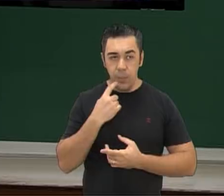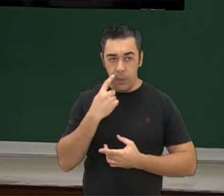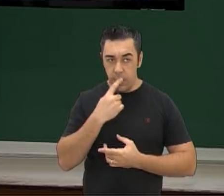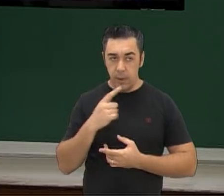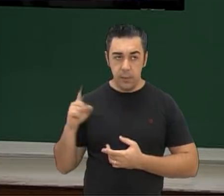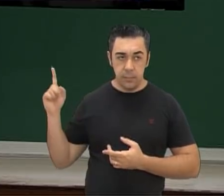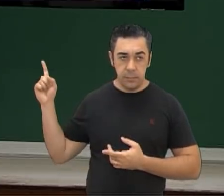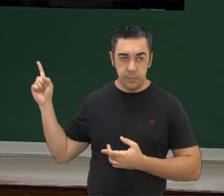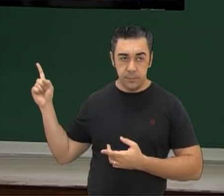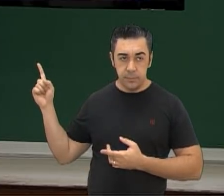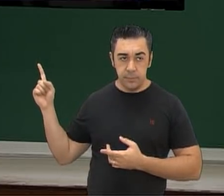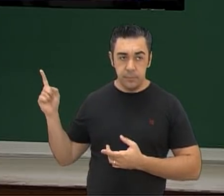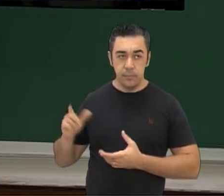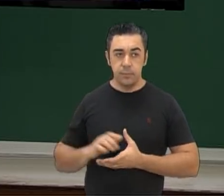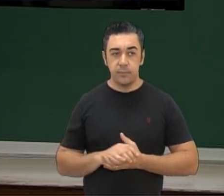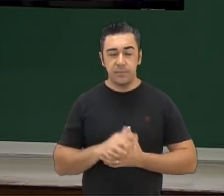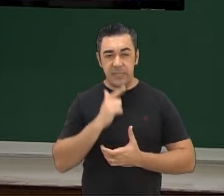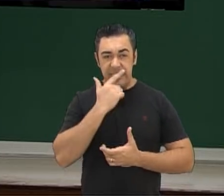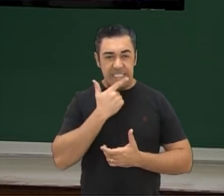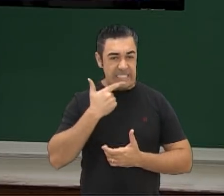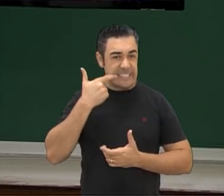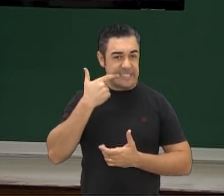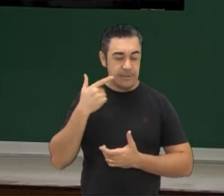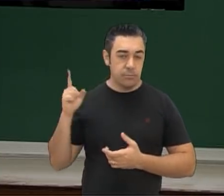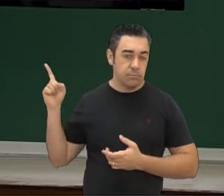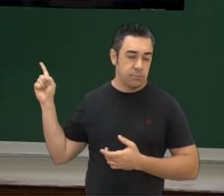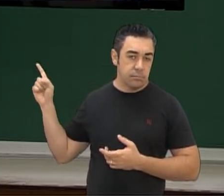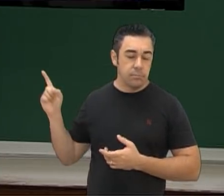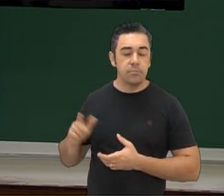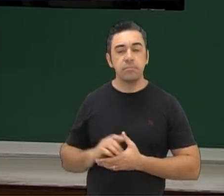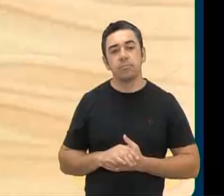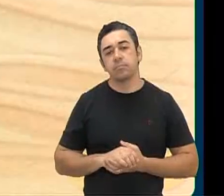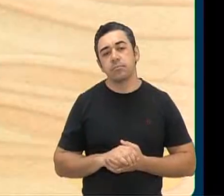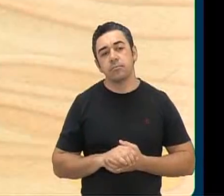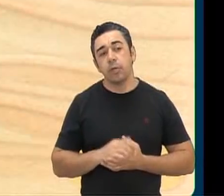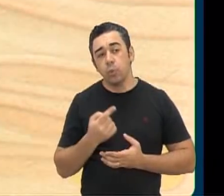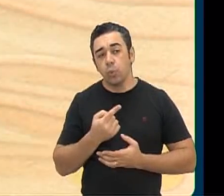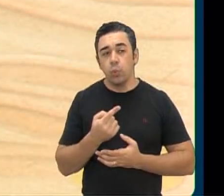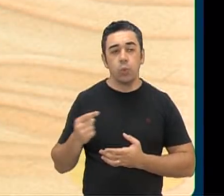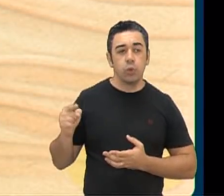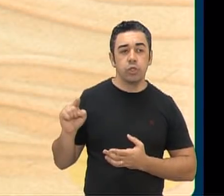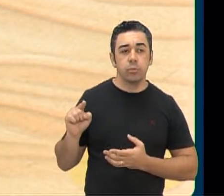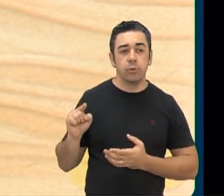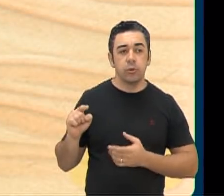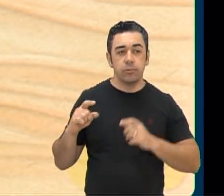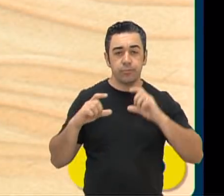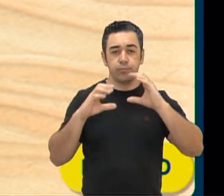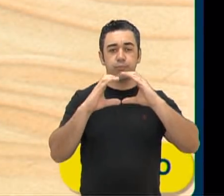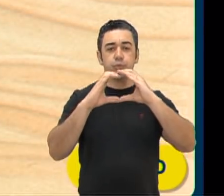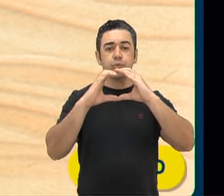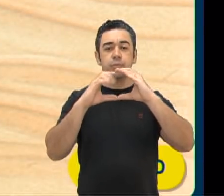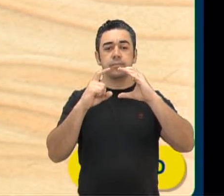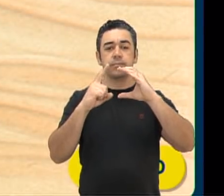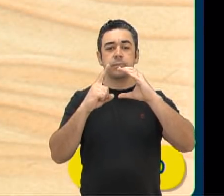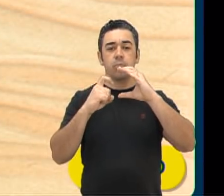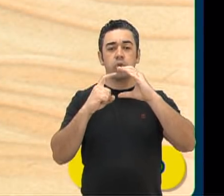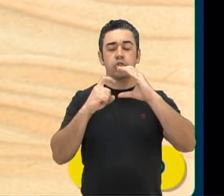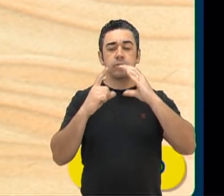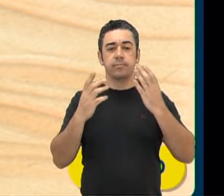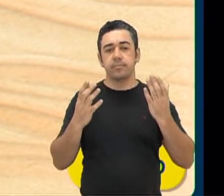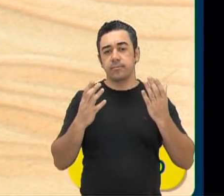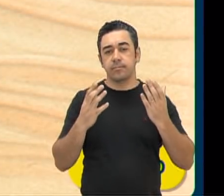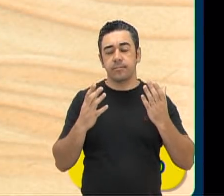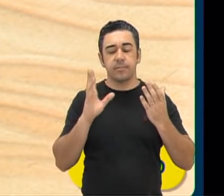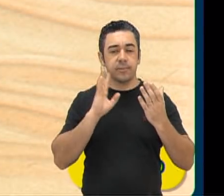vai encaixar no sorriso do emoji. E, por fim, veja só que interessante, a figura